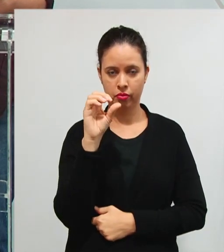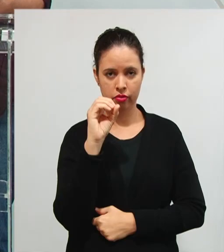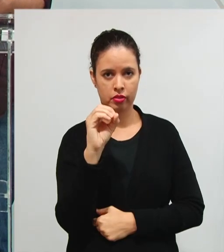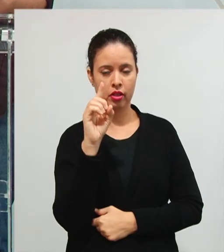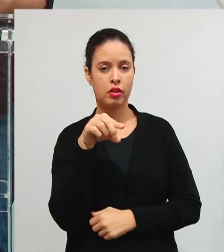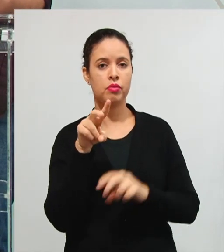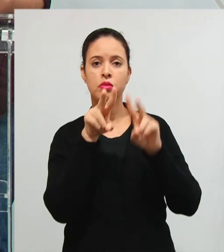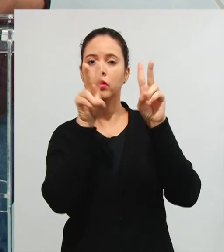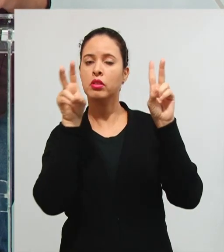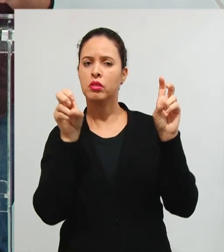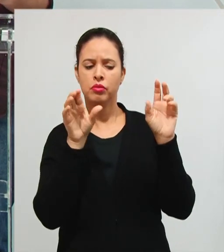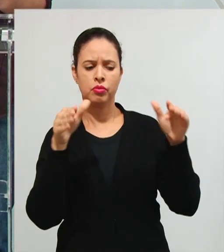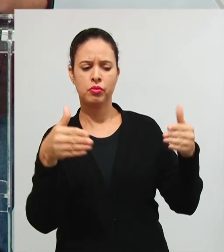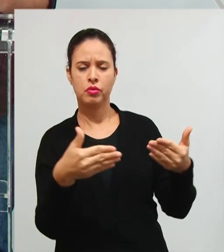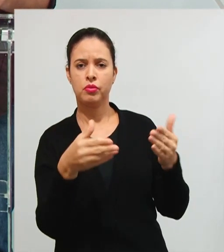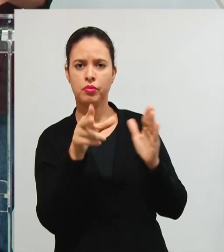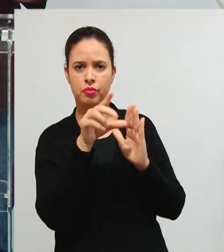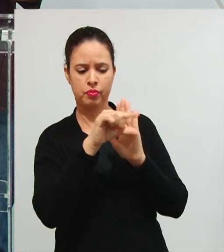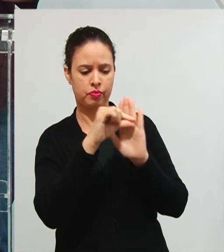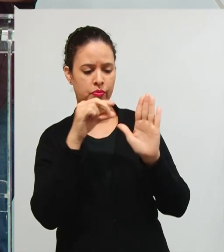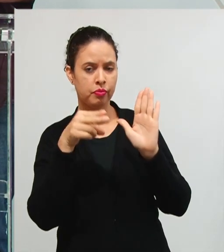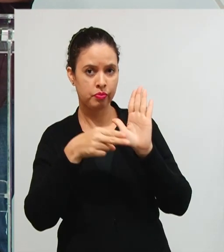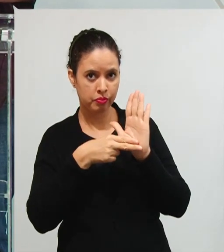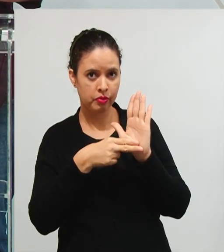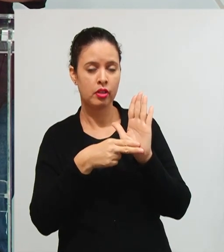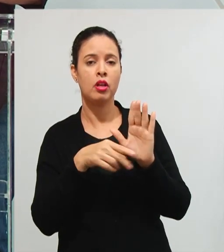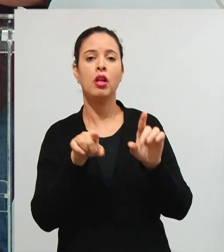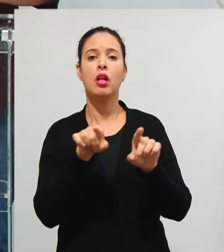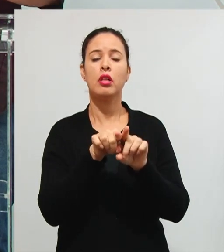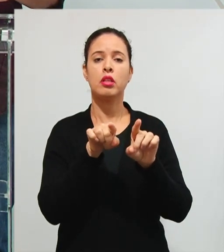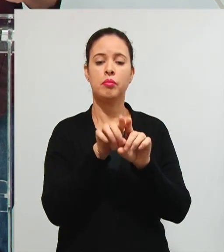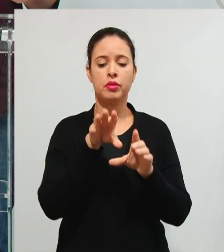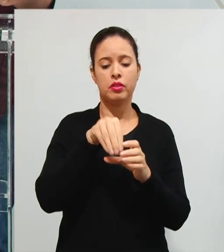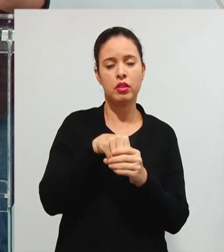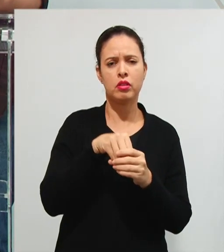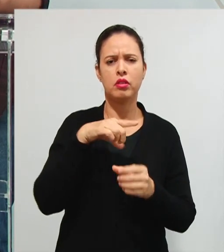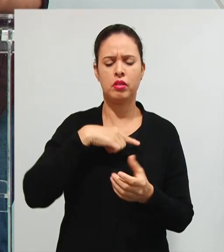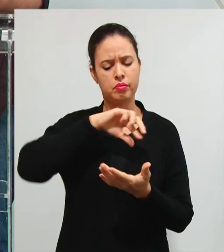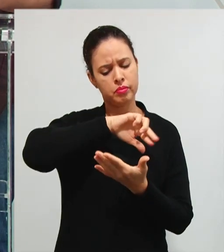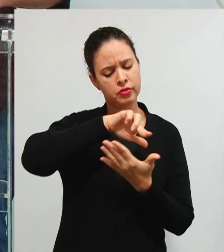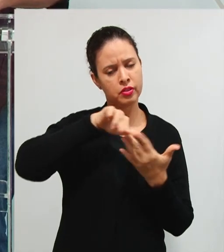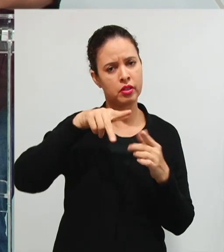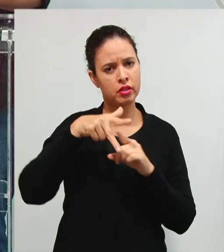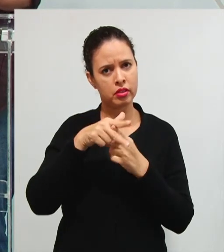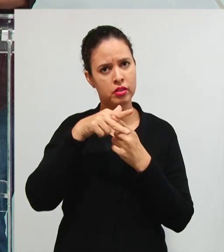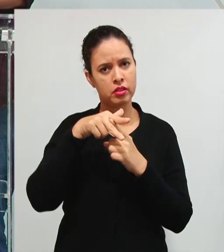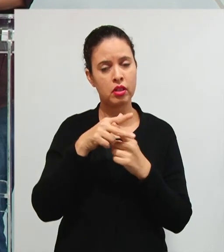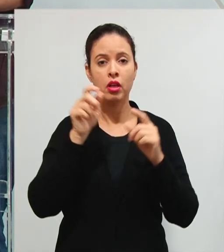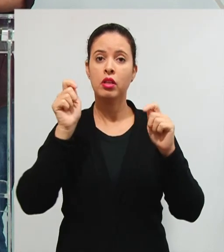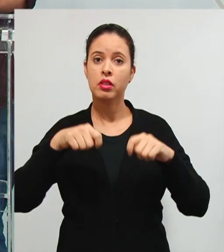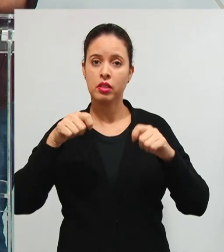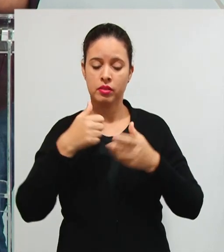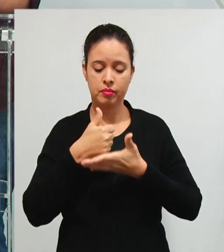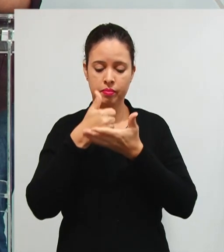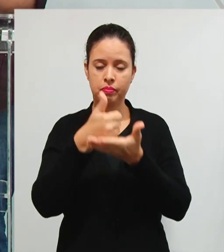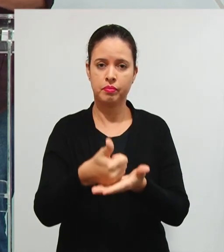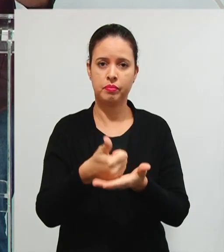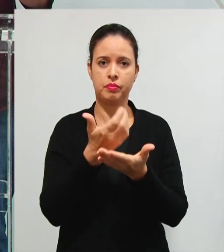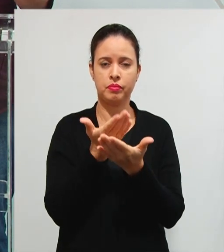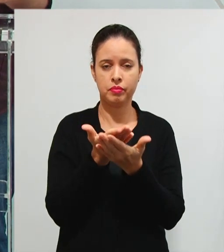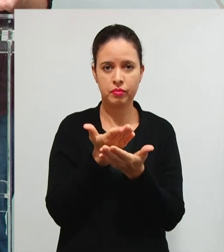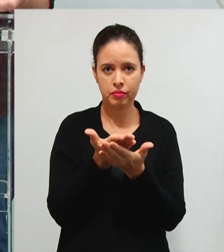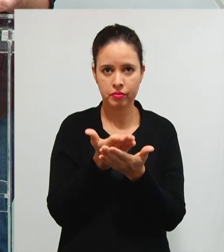temas centrais lá da nossa ementa. Dentro dessa Web 2.0 existem diversas ferramentas que a gente pode levar isso para a sala de